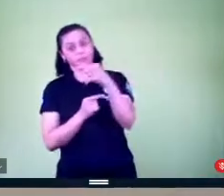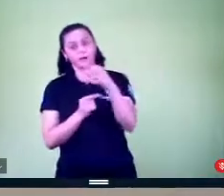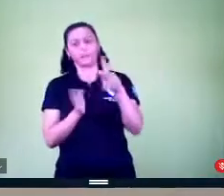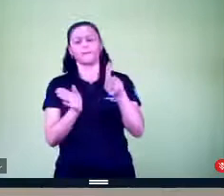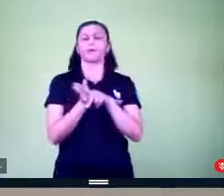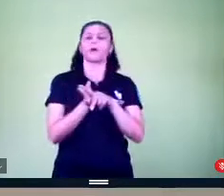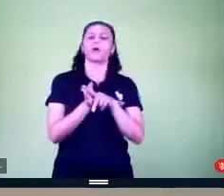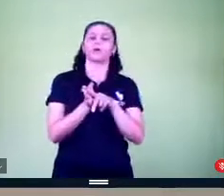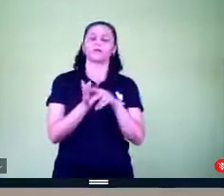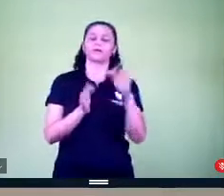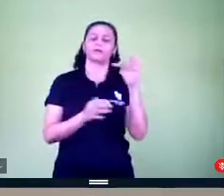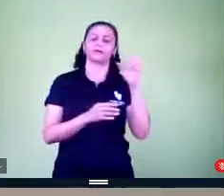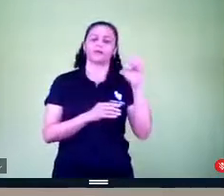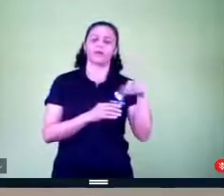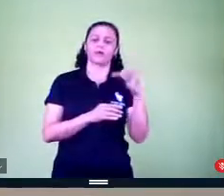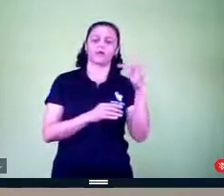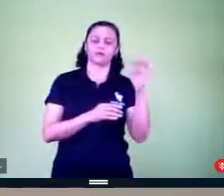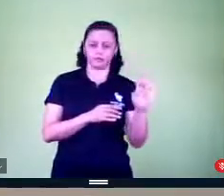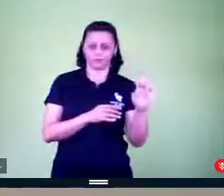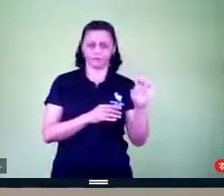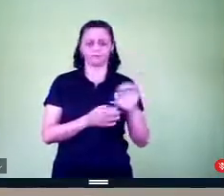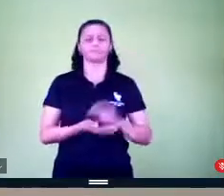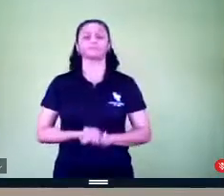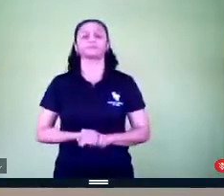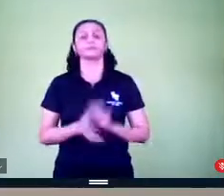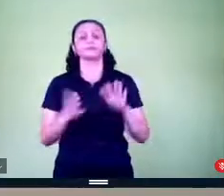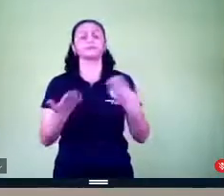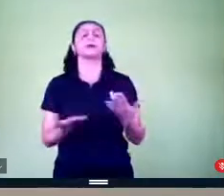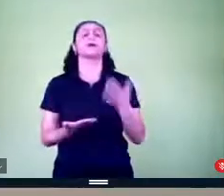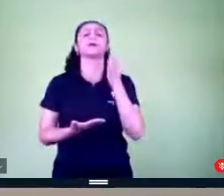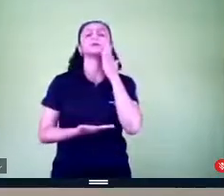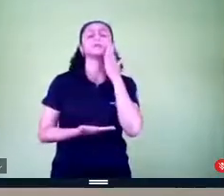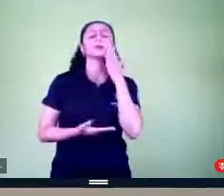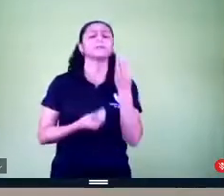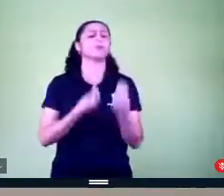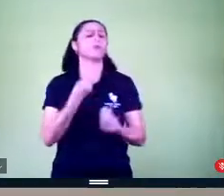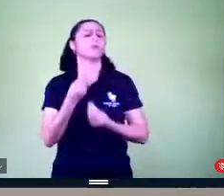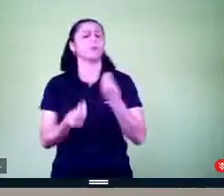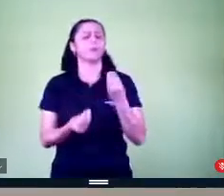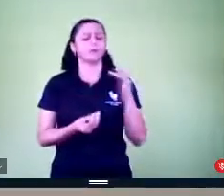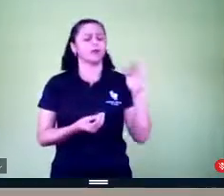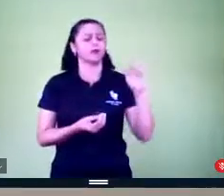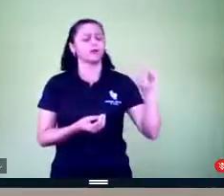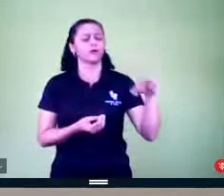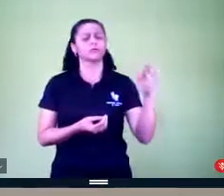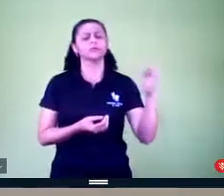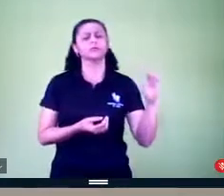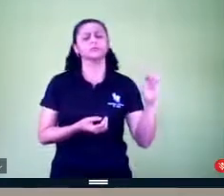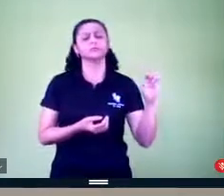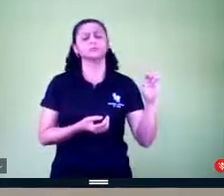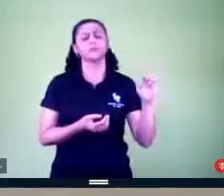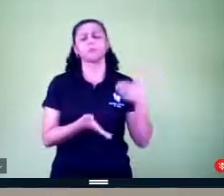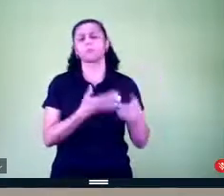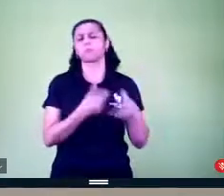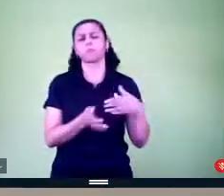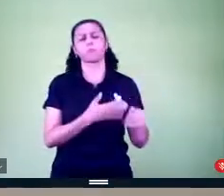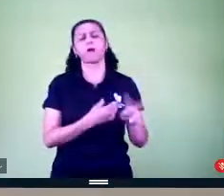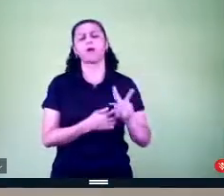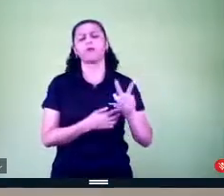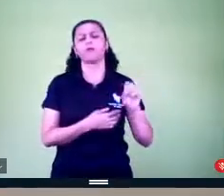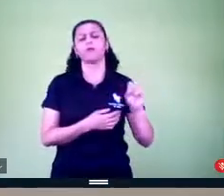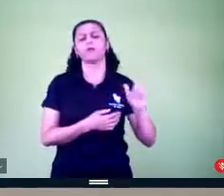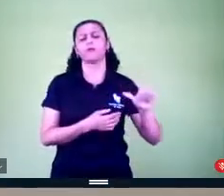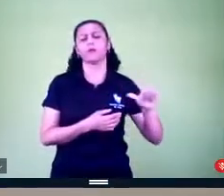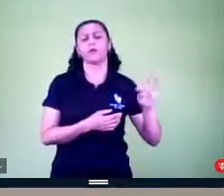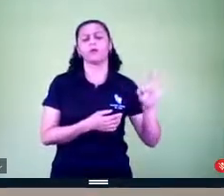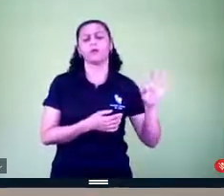tensão, que aqui eu quero saber a fonte, seja ela qual for, não me importa quantos volts ela é, não me importa a DDP da